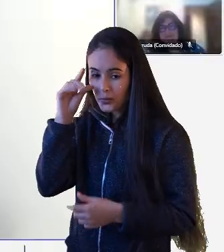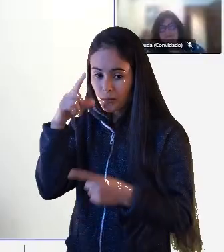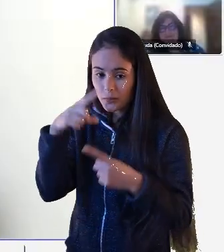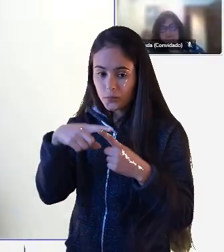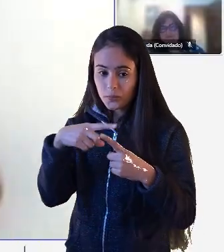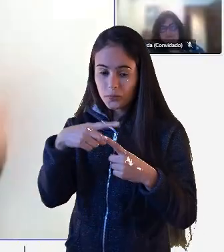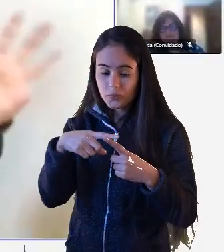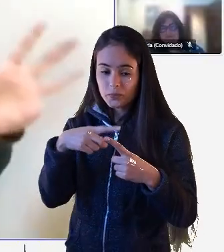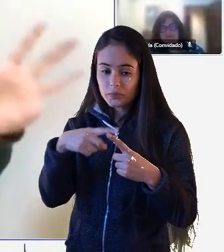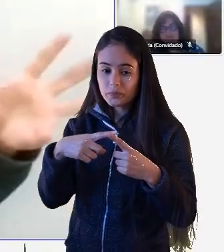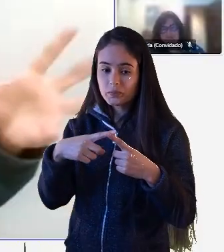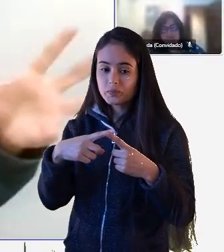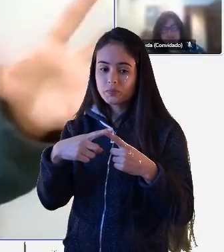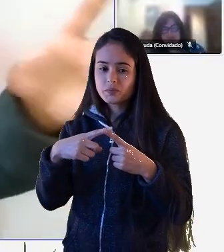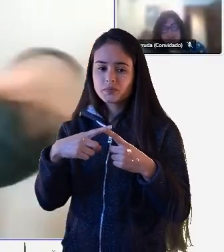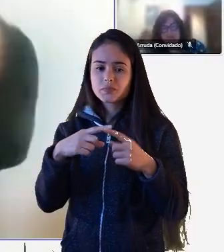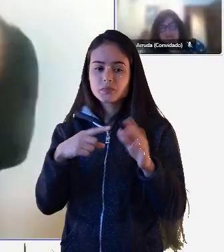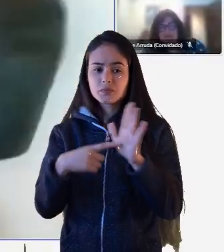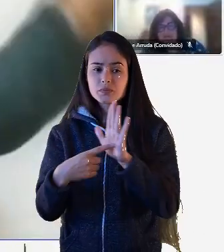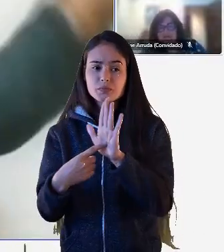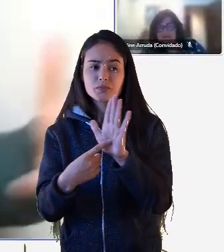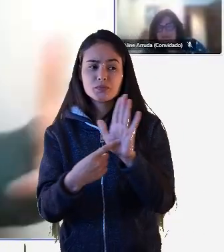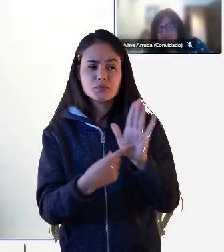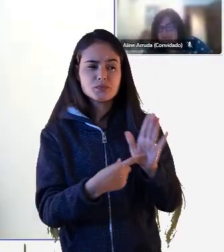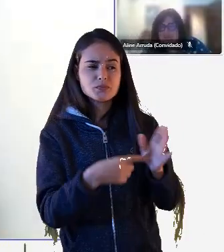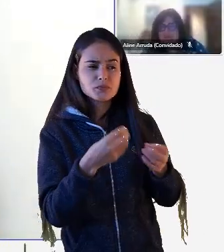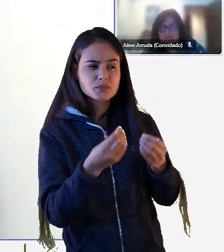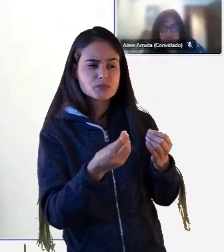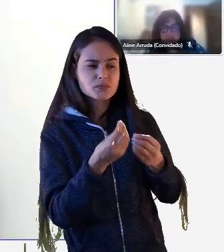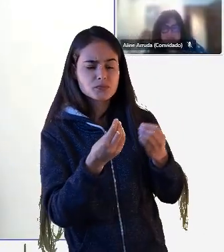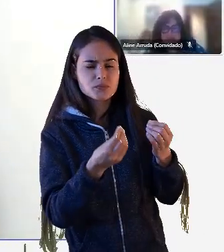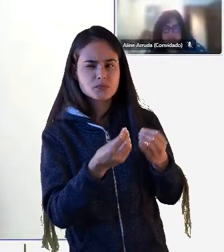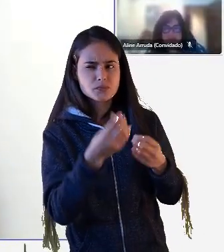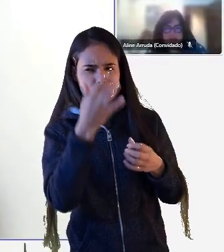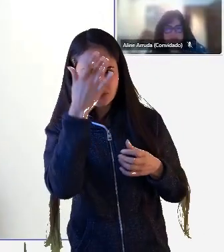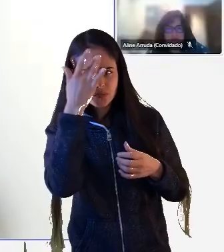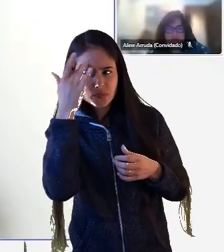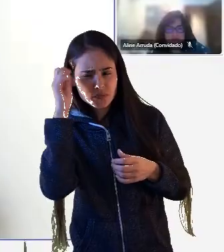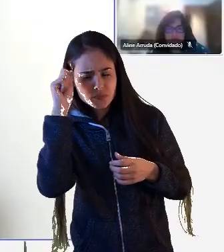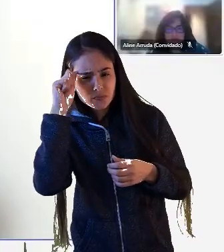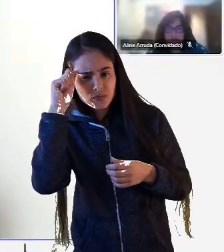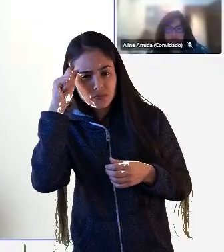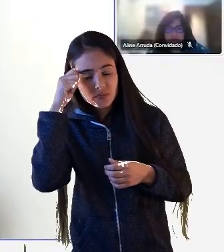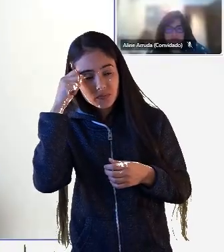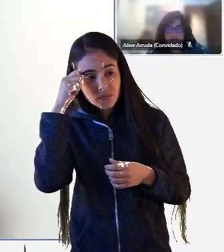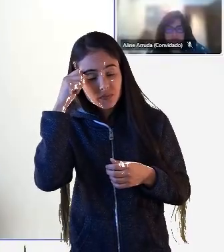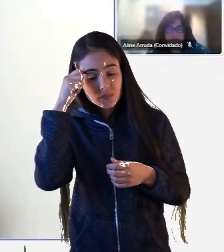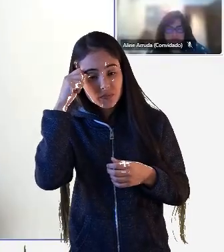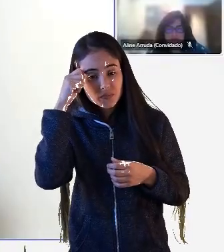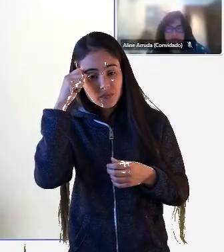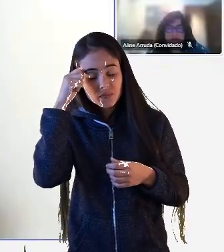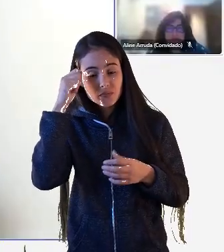tal. E assim eles começaram a evolução deles, depois eles viraram para música,